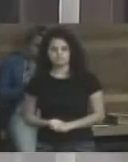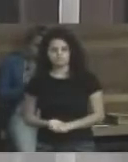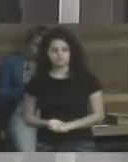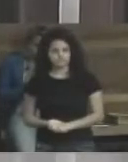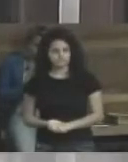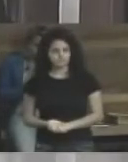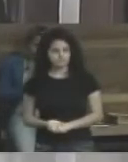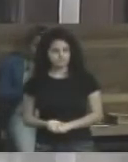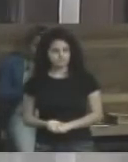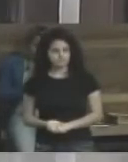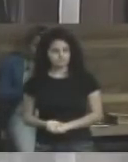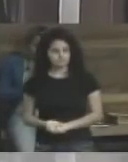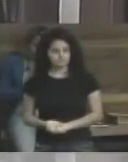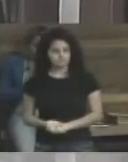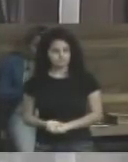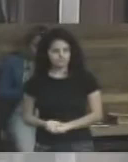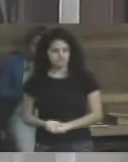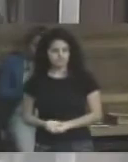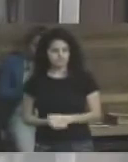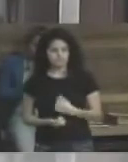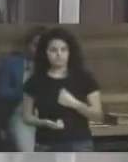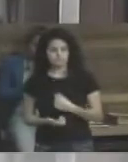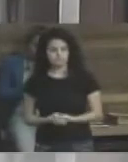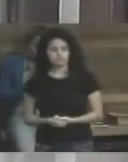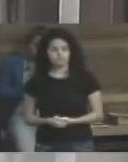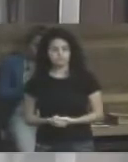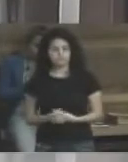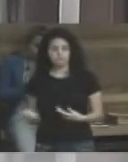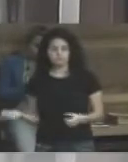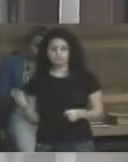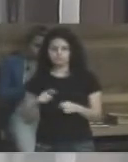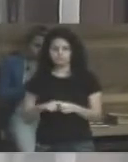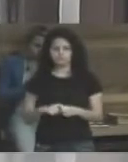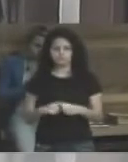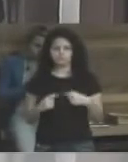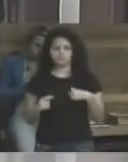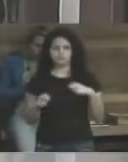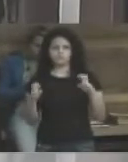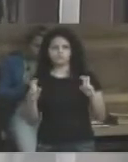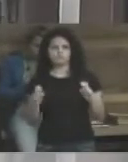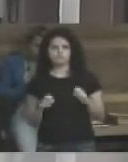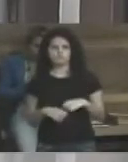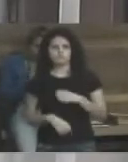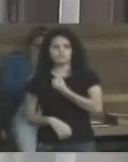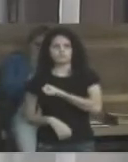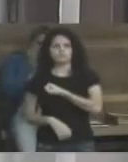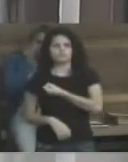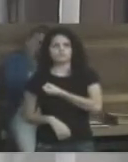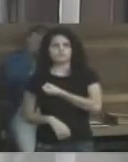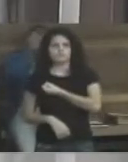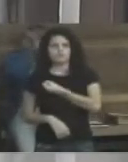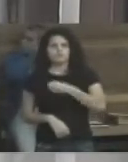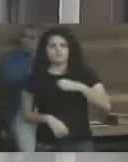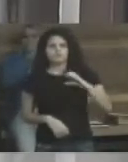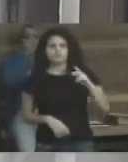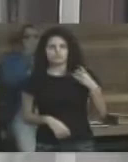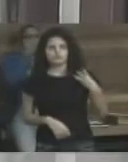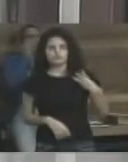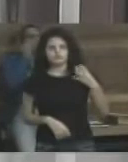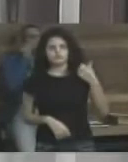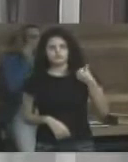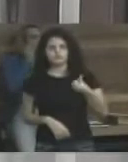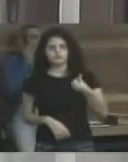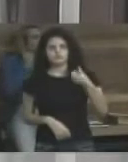região. Bem, eu venho aqui com a minha indicação, número 4604, onde